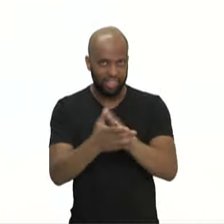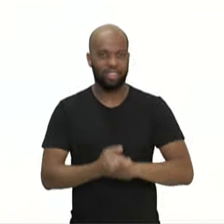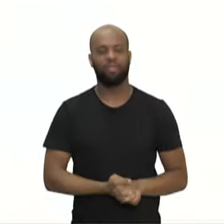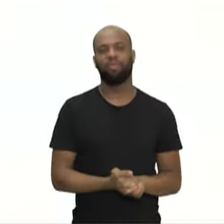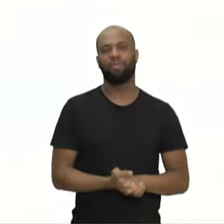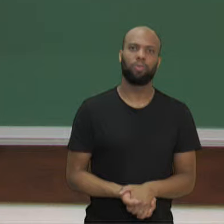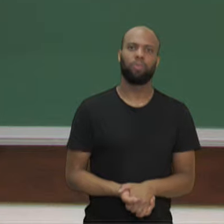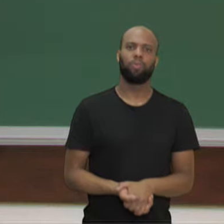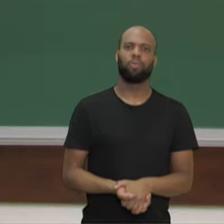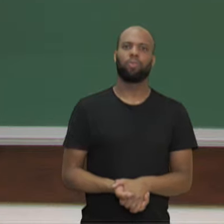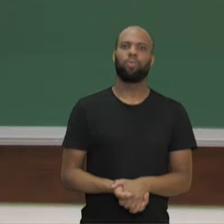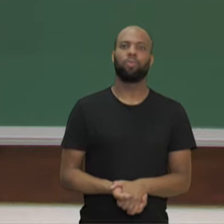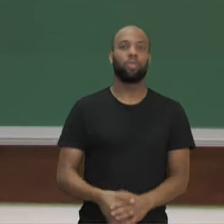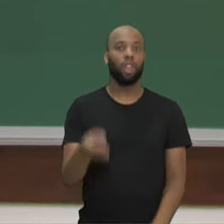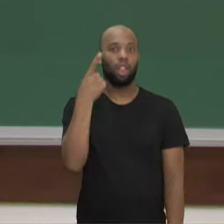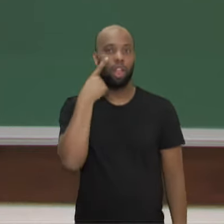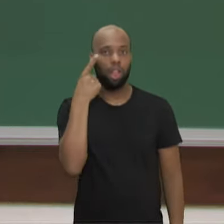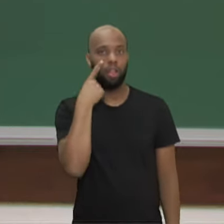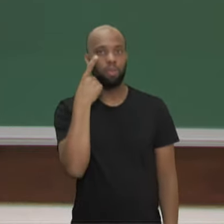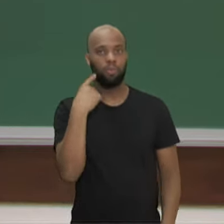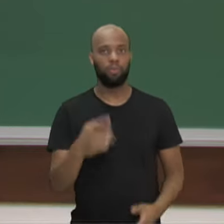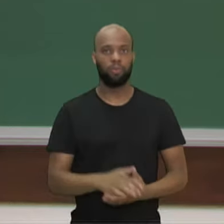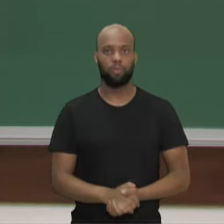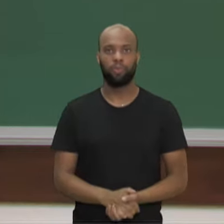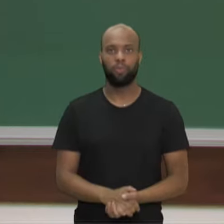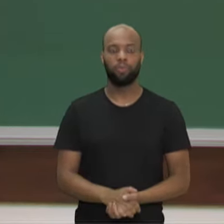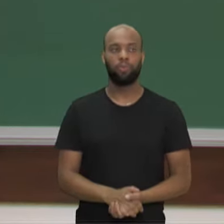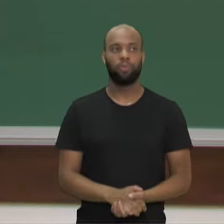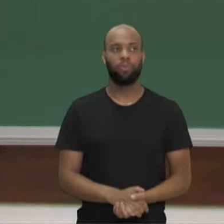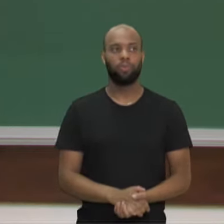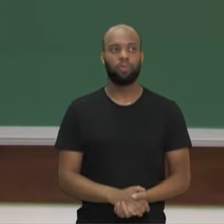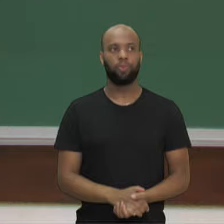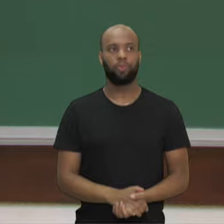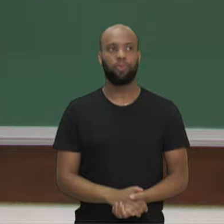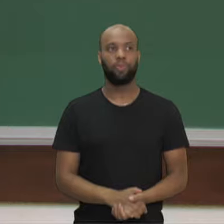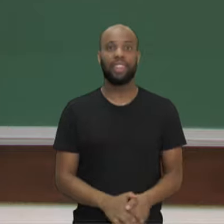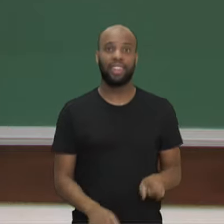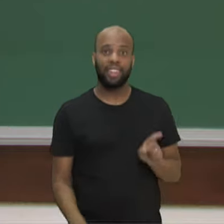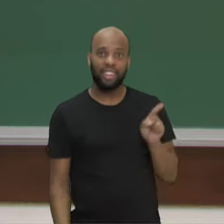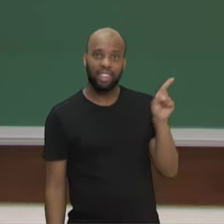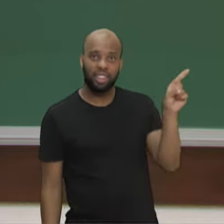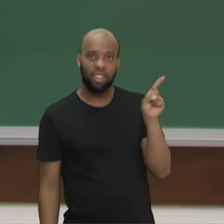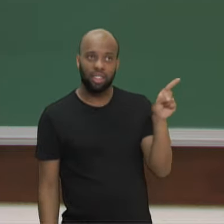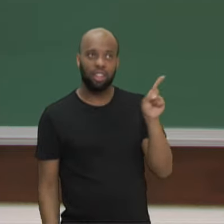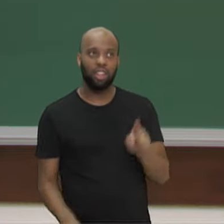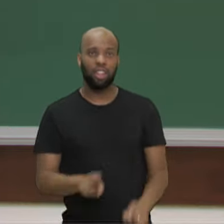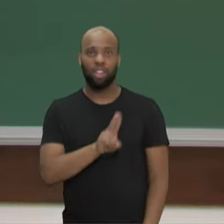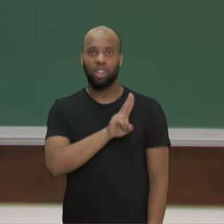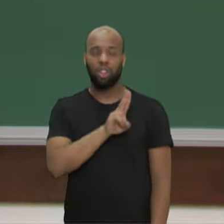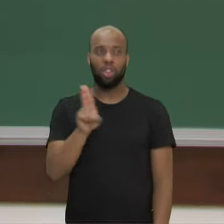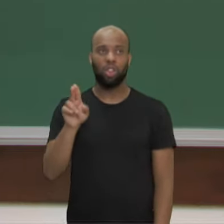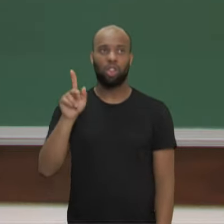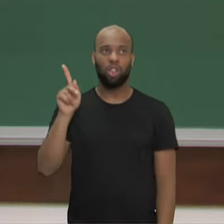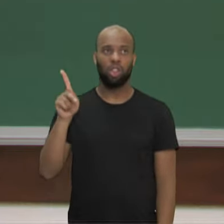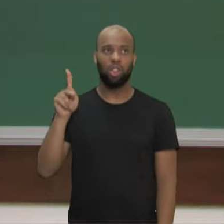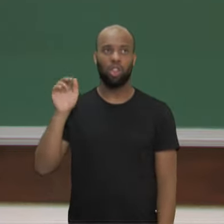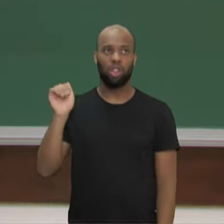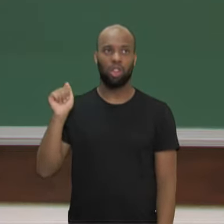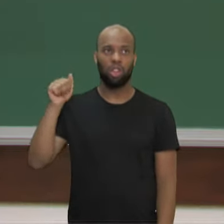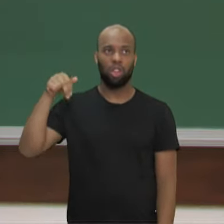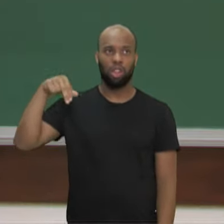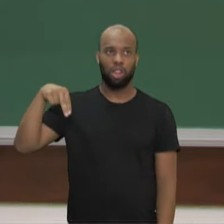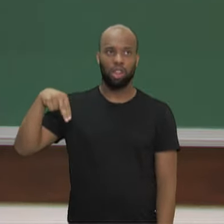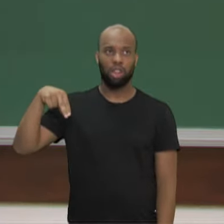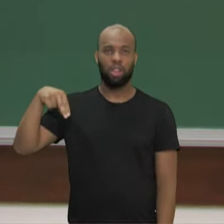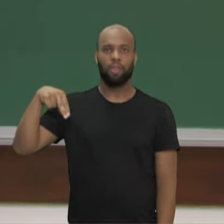vocês. Olha só, gente. Isso aqui se chama pancake, tá? Ele é utilizado no